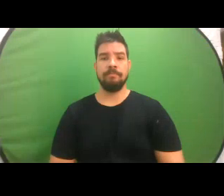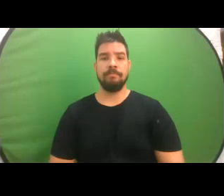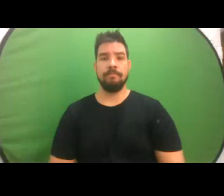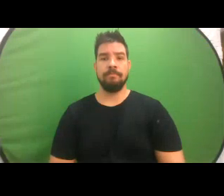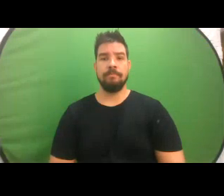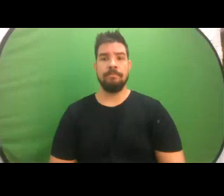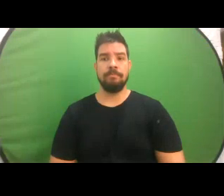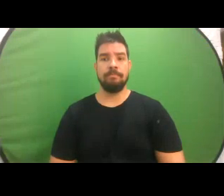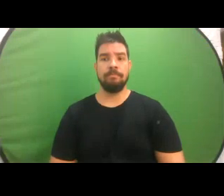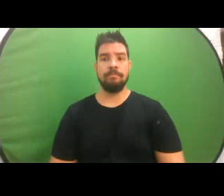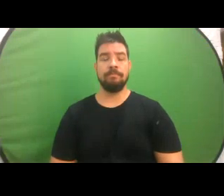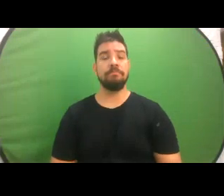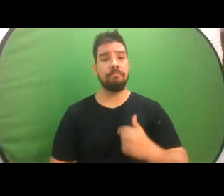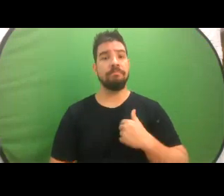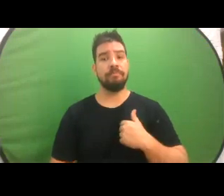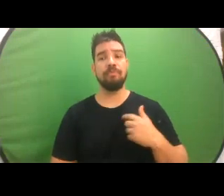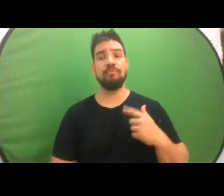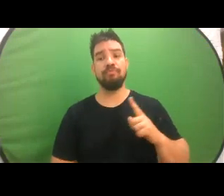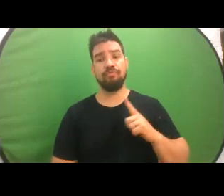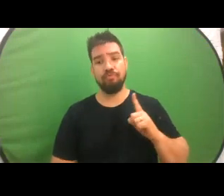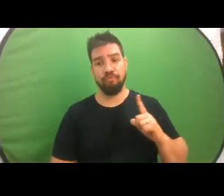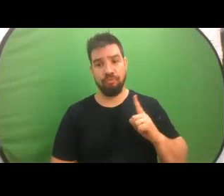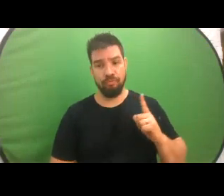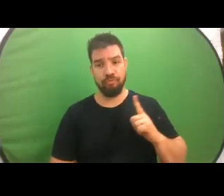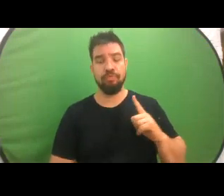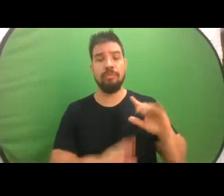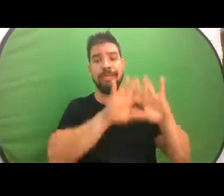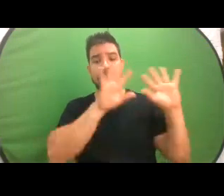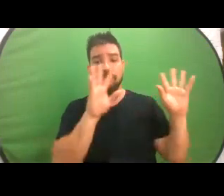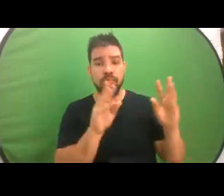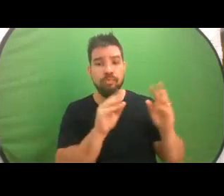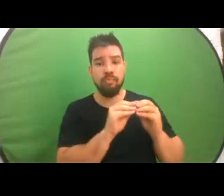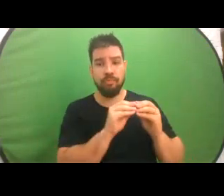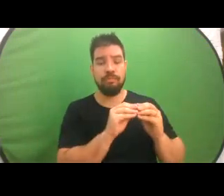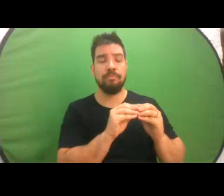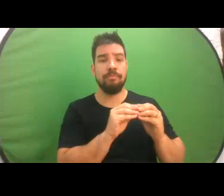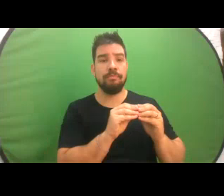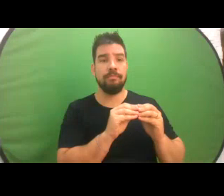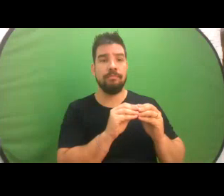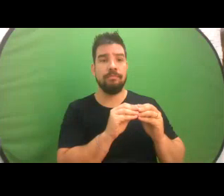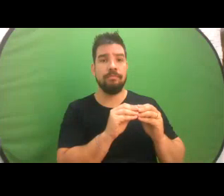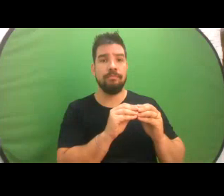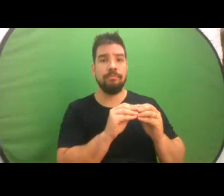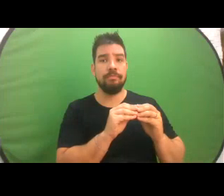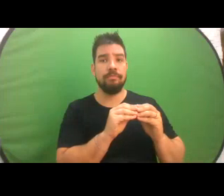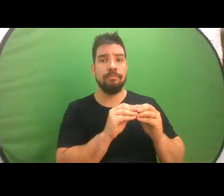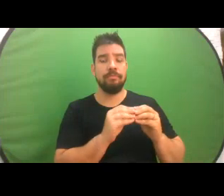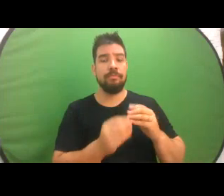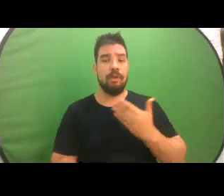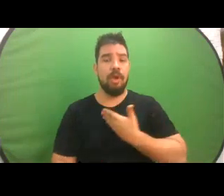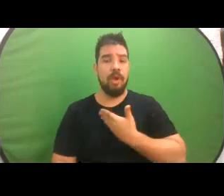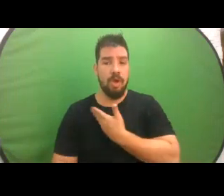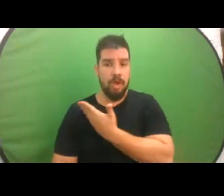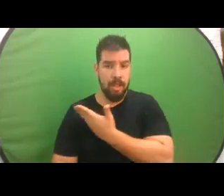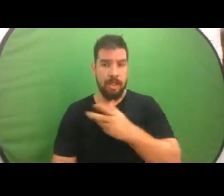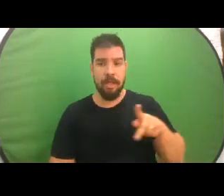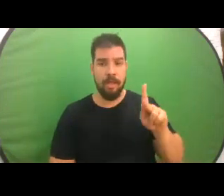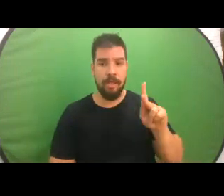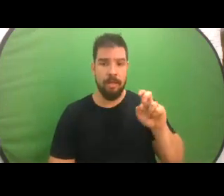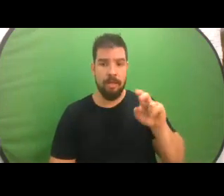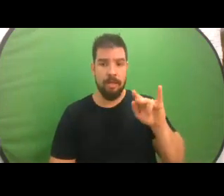Porque eu trouxe aqui um resumo, né, do que a nossa colega Kênia trouxe para